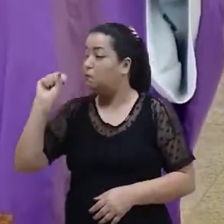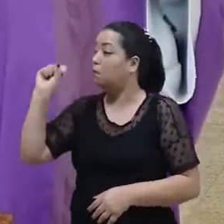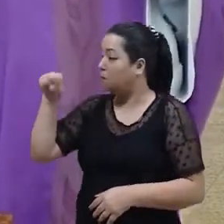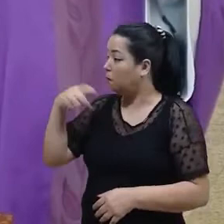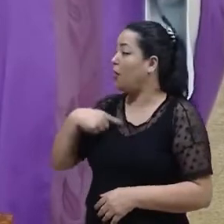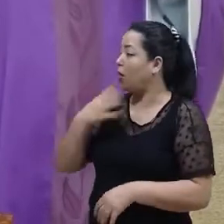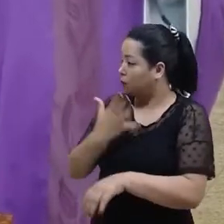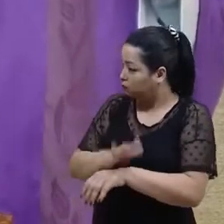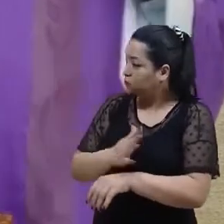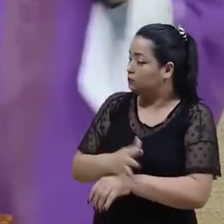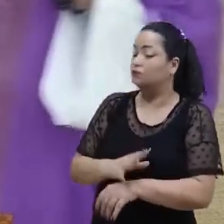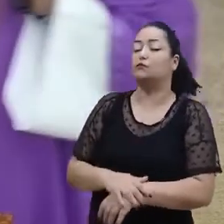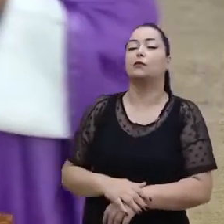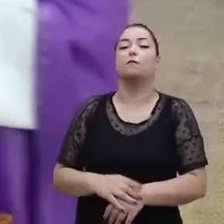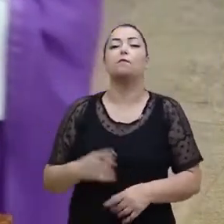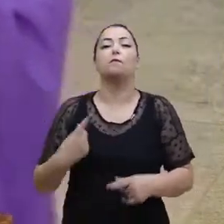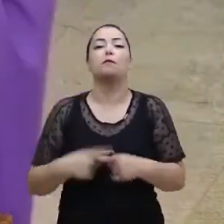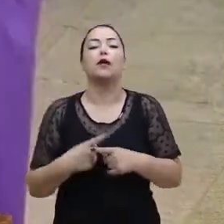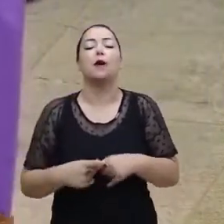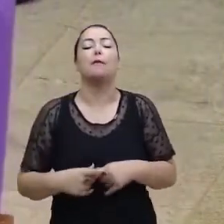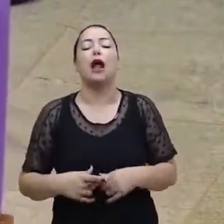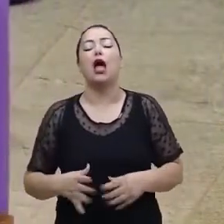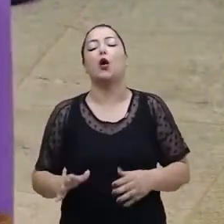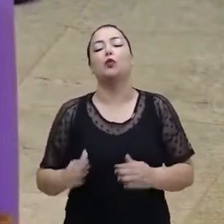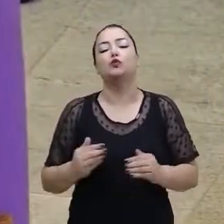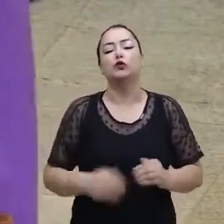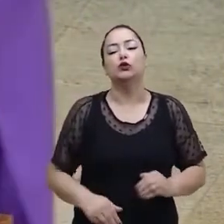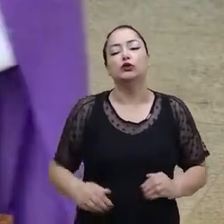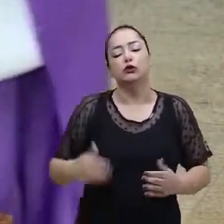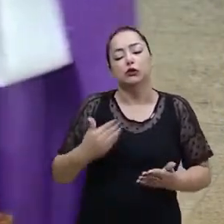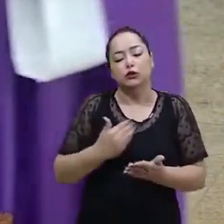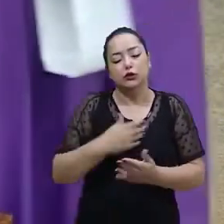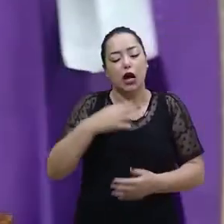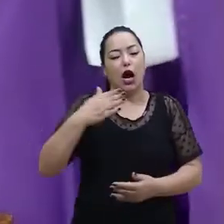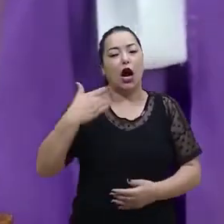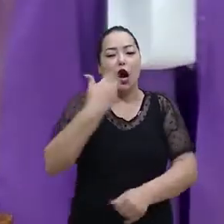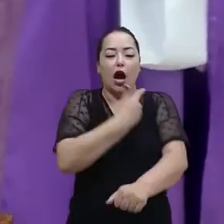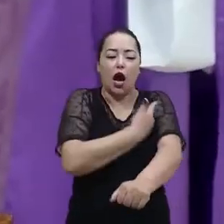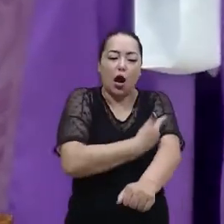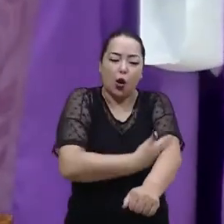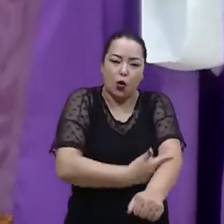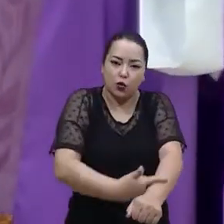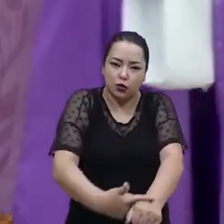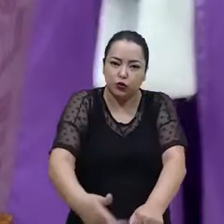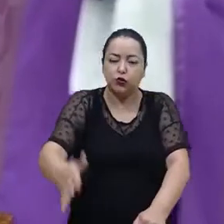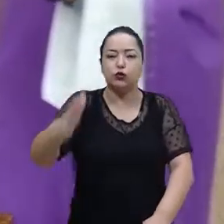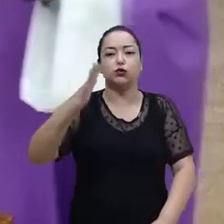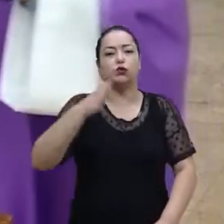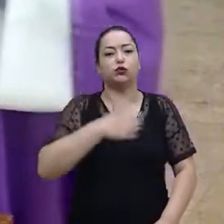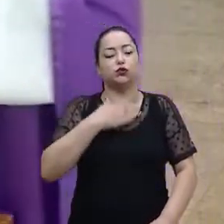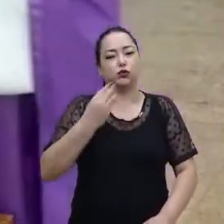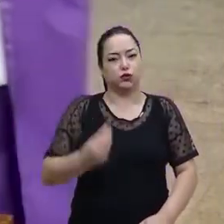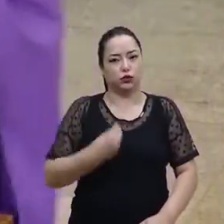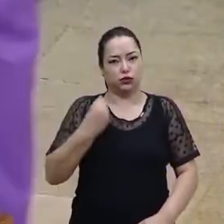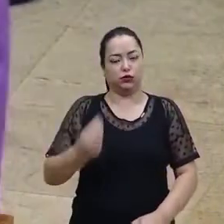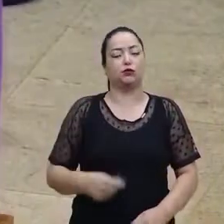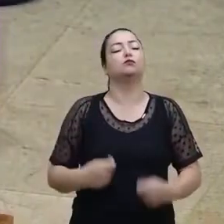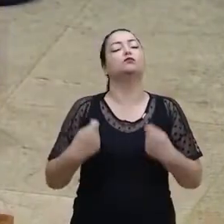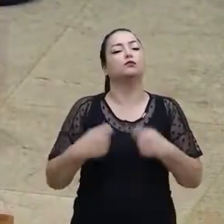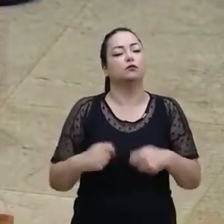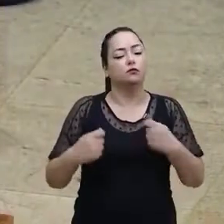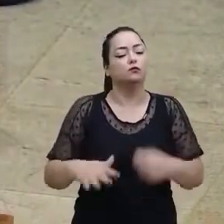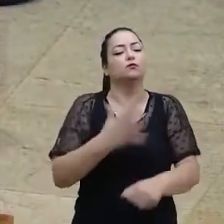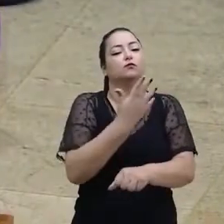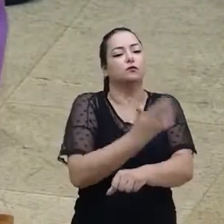o resto a repetição e condiciona minha alma para Deus e condiciono a minha vida meu ser para Deus e é na repetição